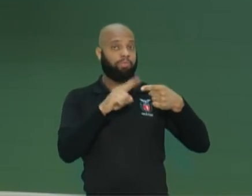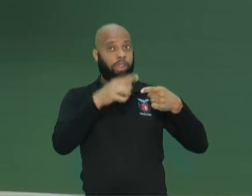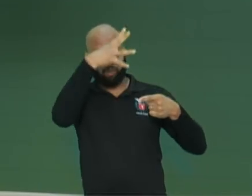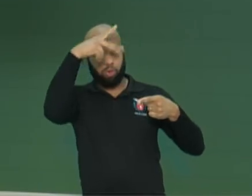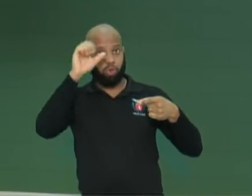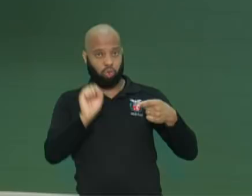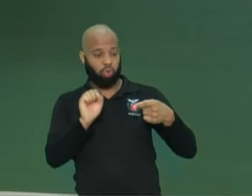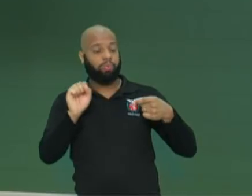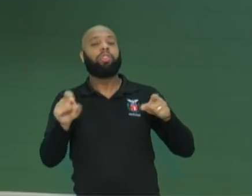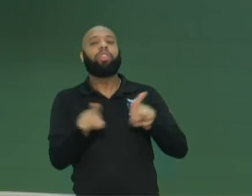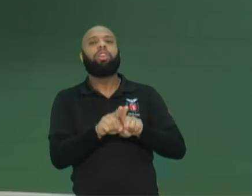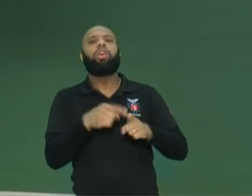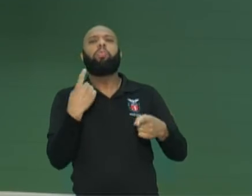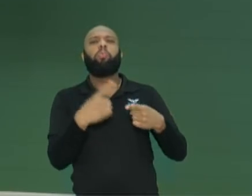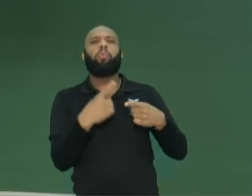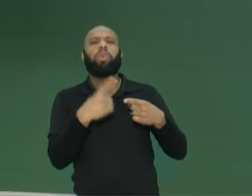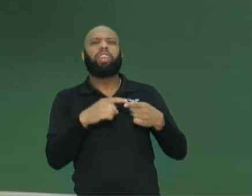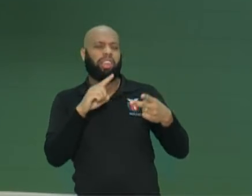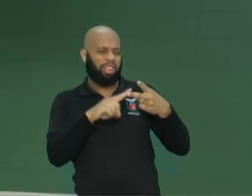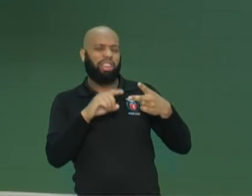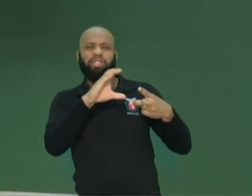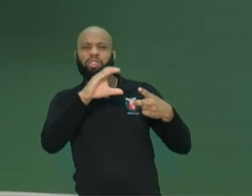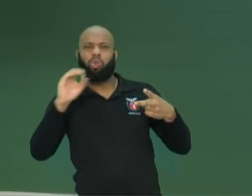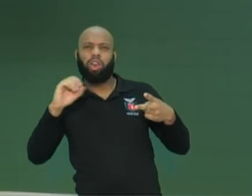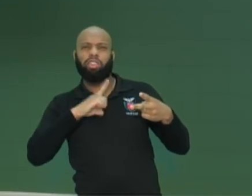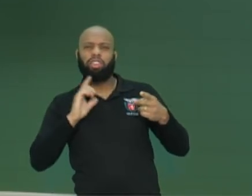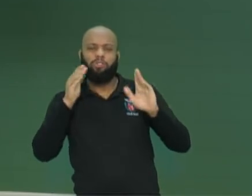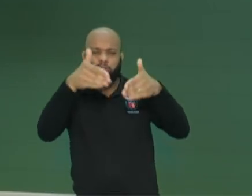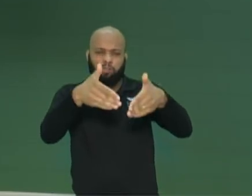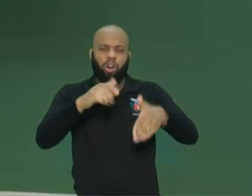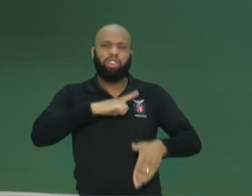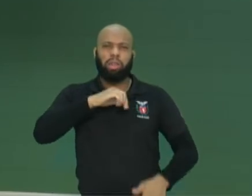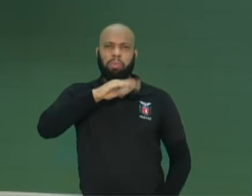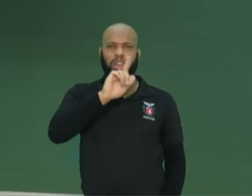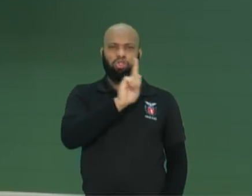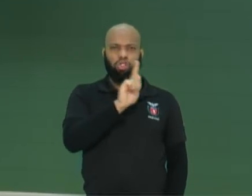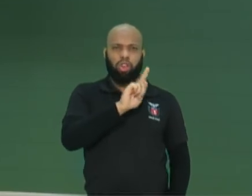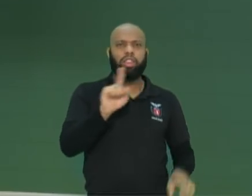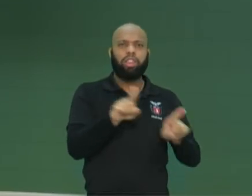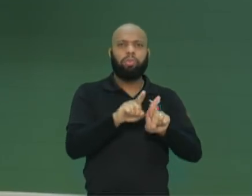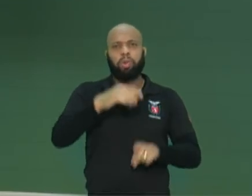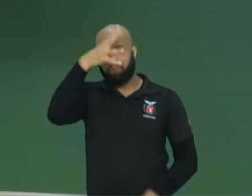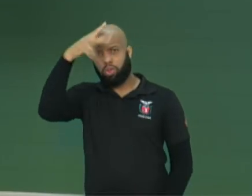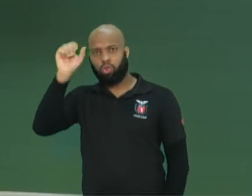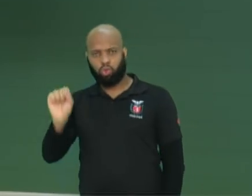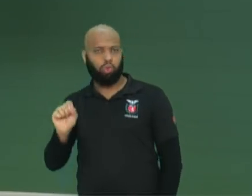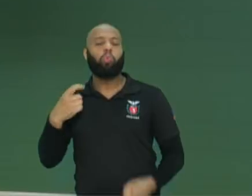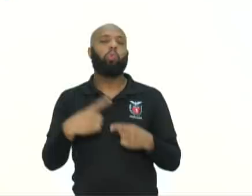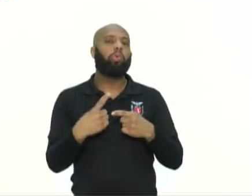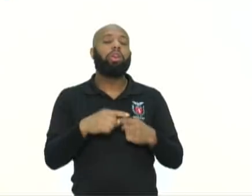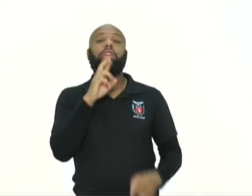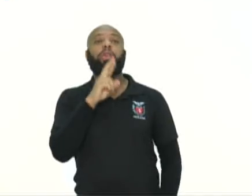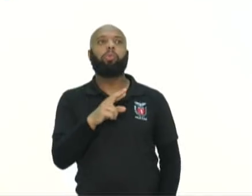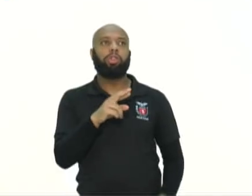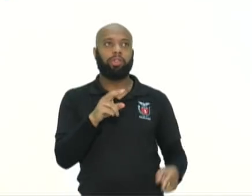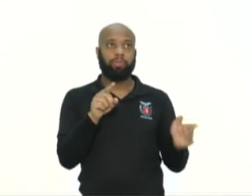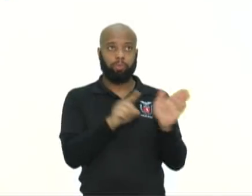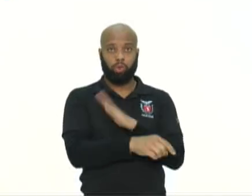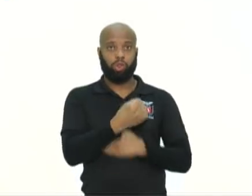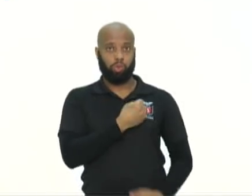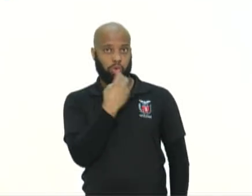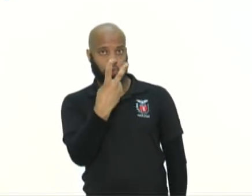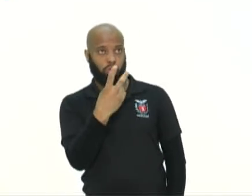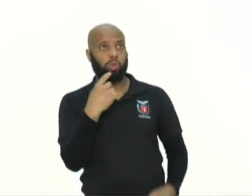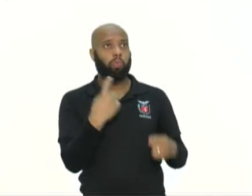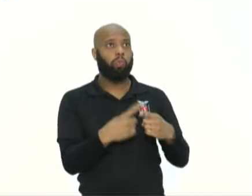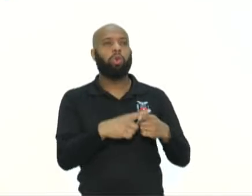por que que as indústrias no Centro-Oeste são concentradas em Goiás e no sul do Mato Grosso do Sul? Respostas lá. A primeira que